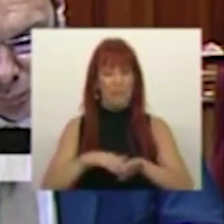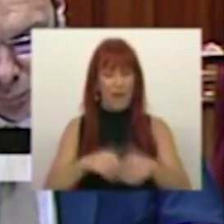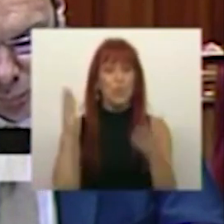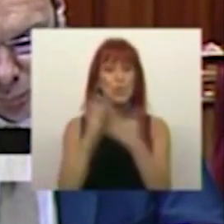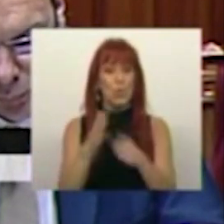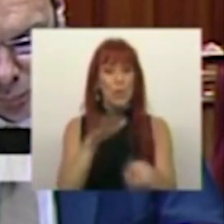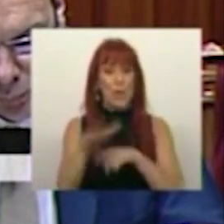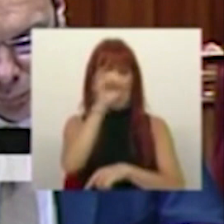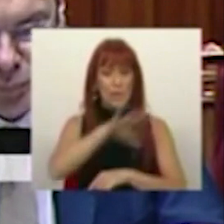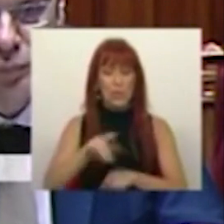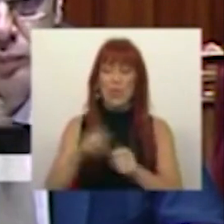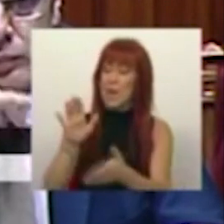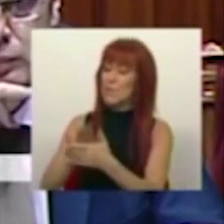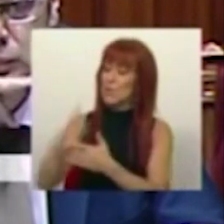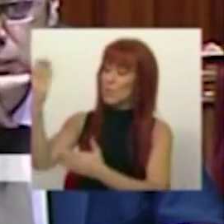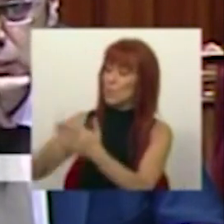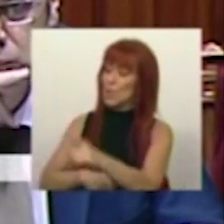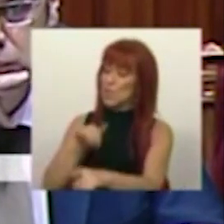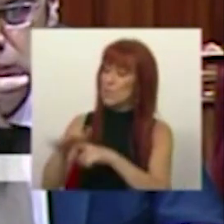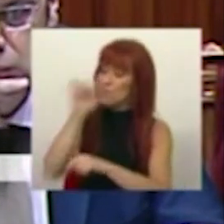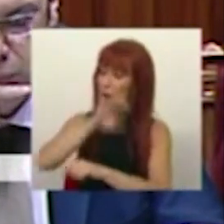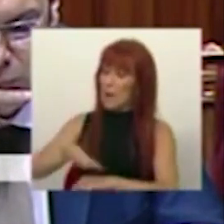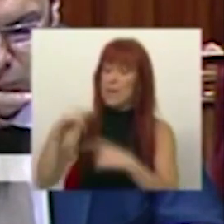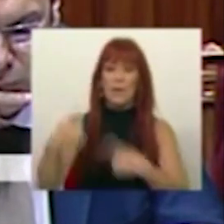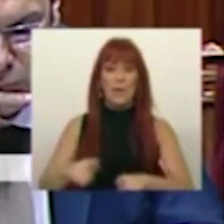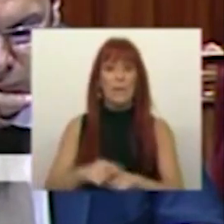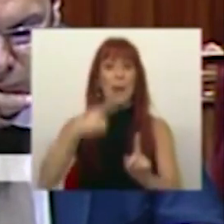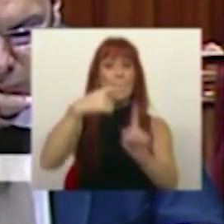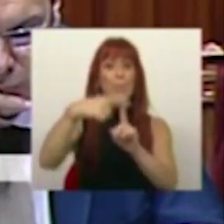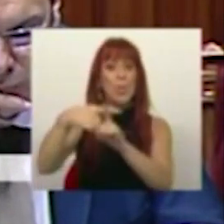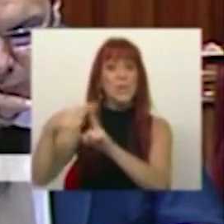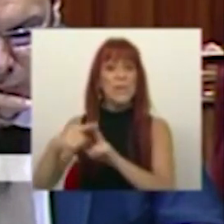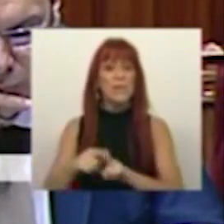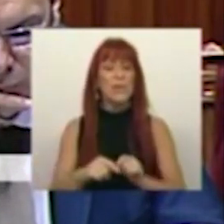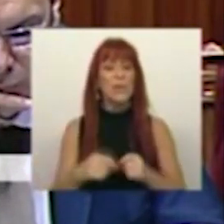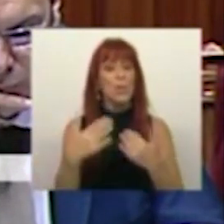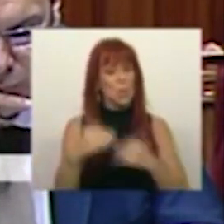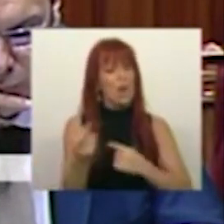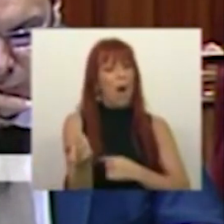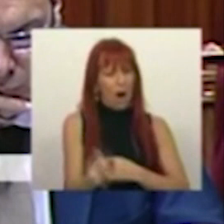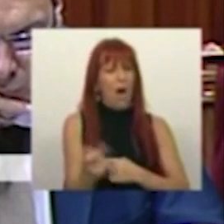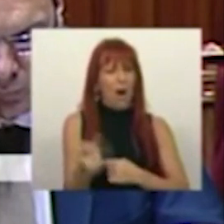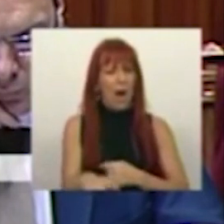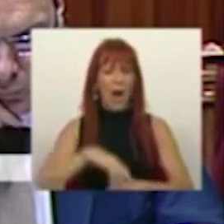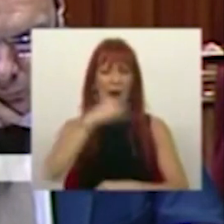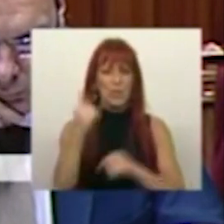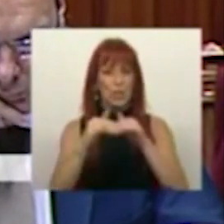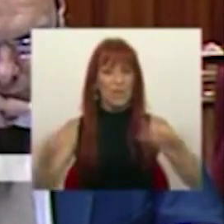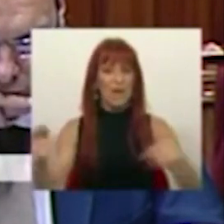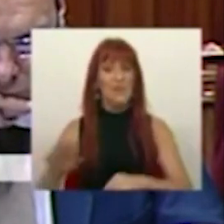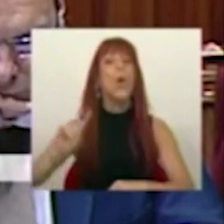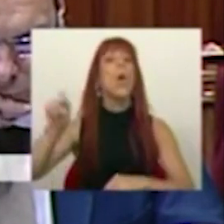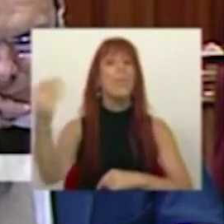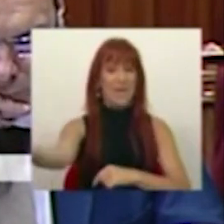impacto ambiental e foi emitida a declaração de impacto ambiental positiva com condicionantes. Há uma segunda fase que há de